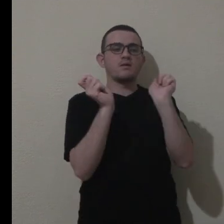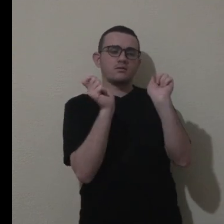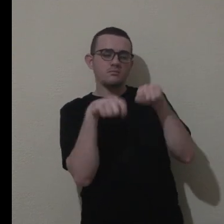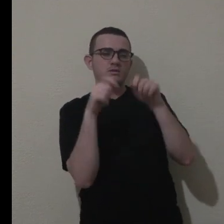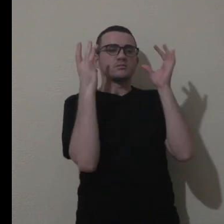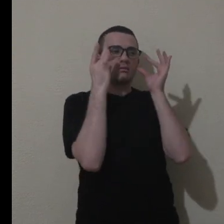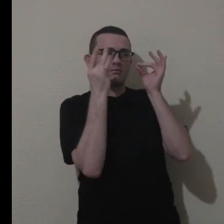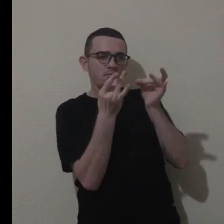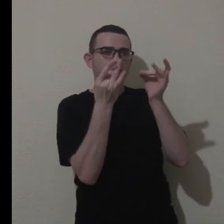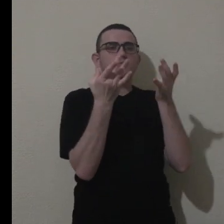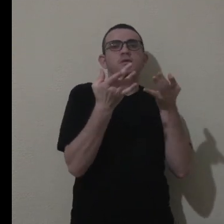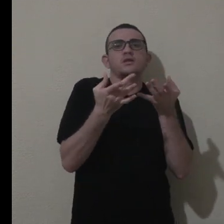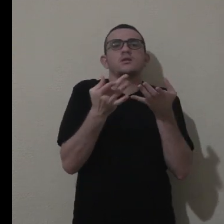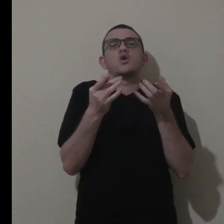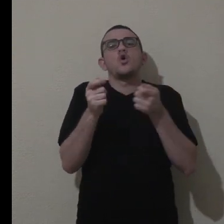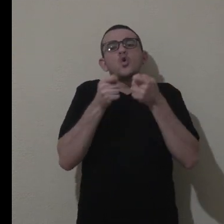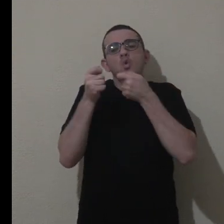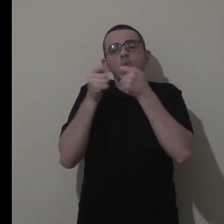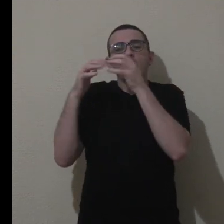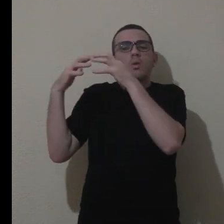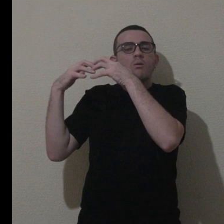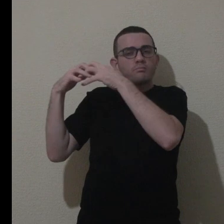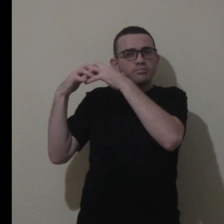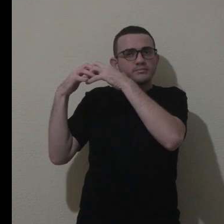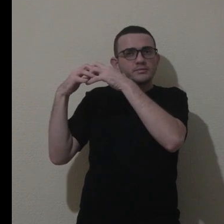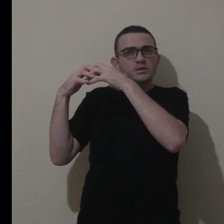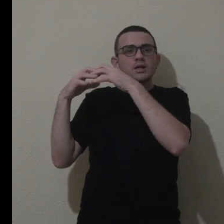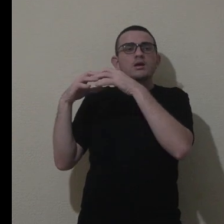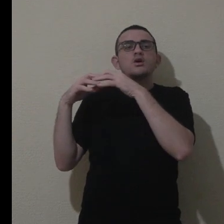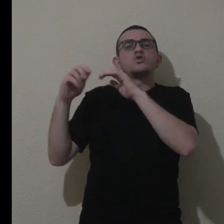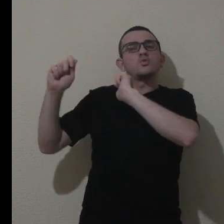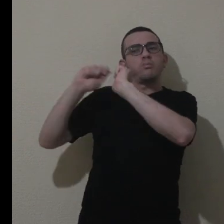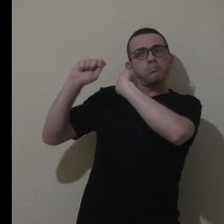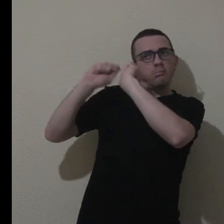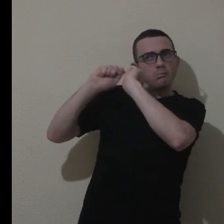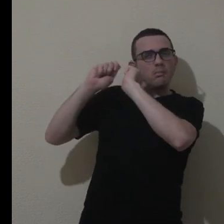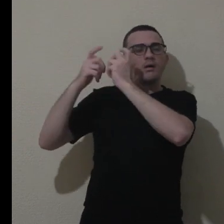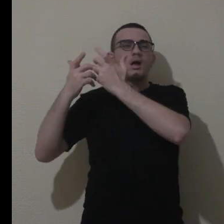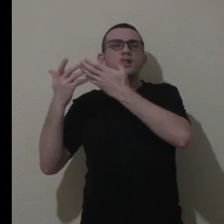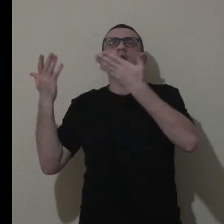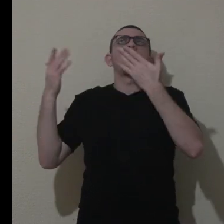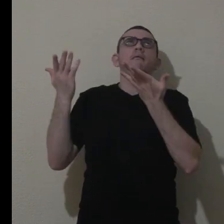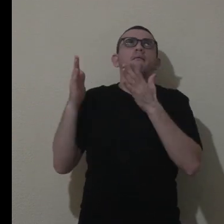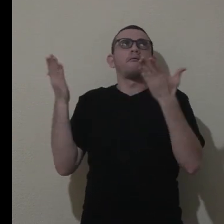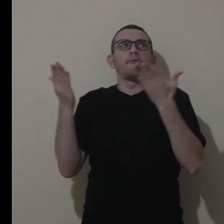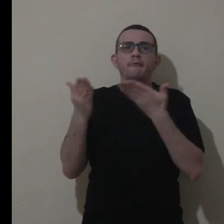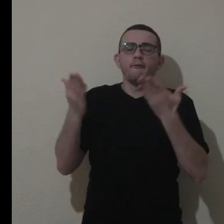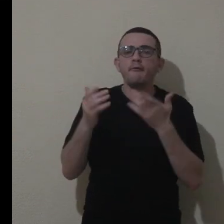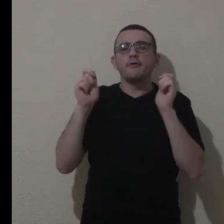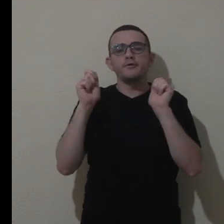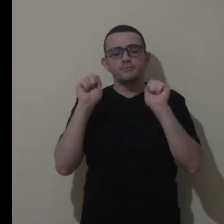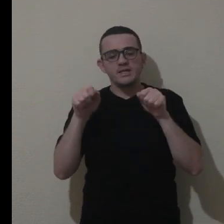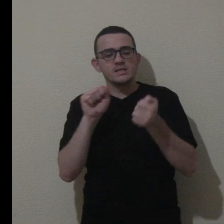sua capacidade de atenção, o controle cerebral de automonitorização, de autorregulação. Não, hoje eu vou ter que